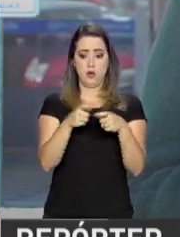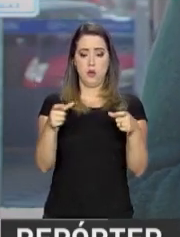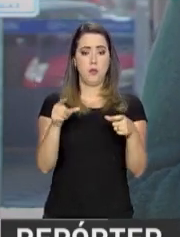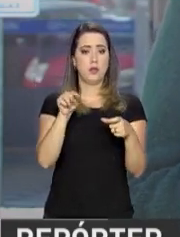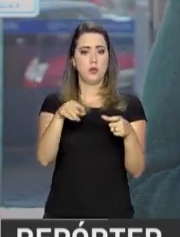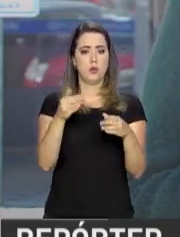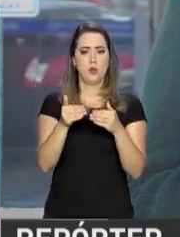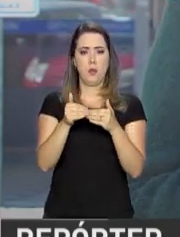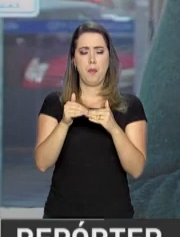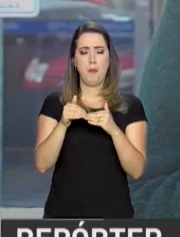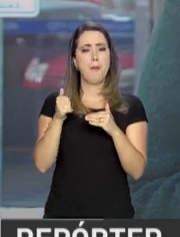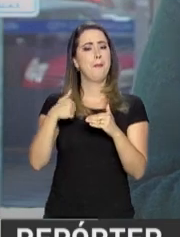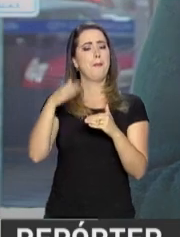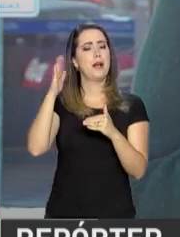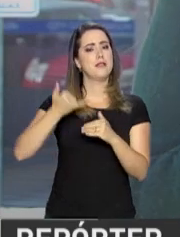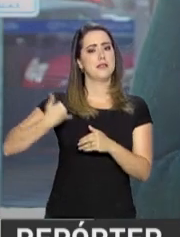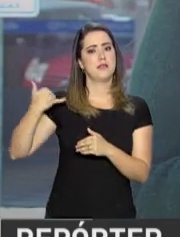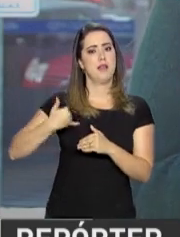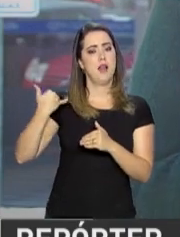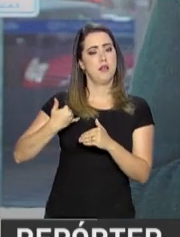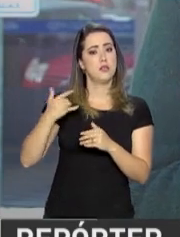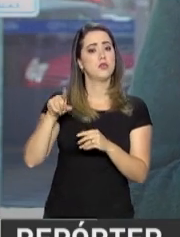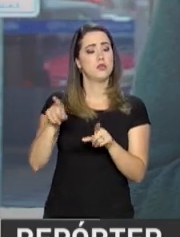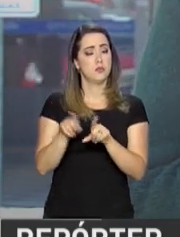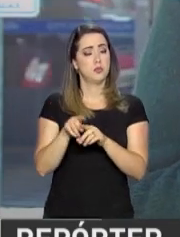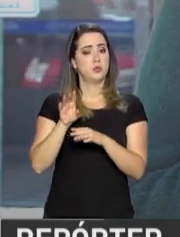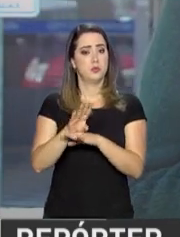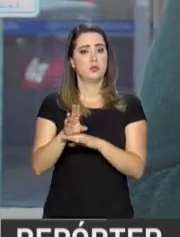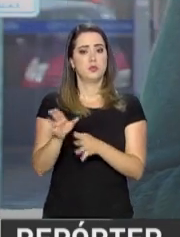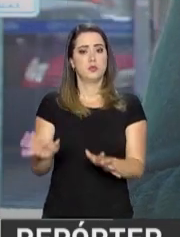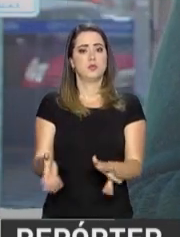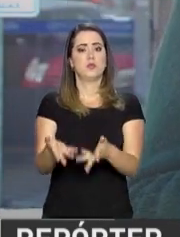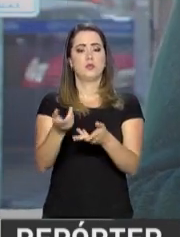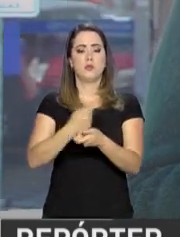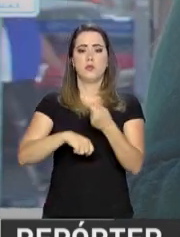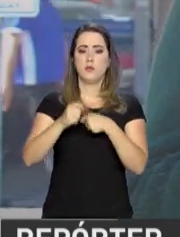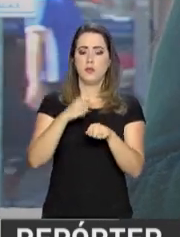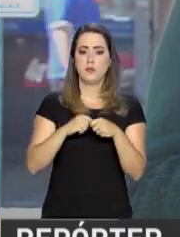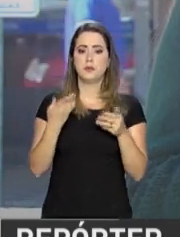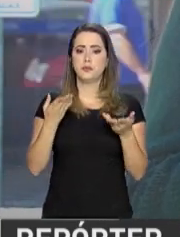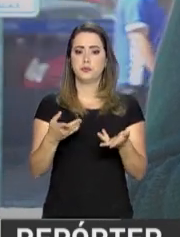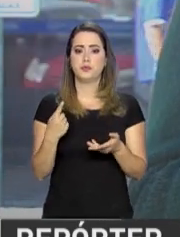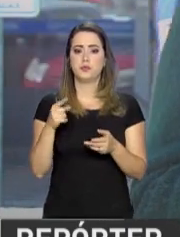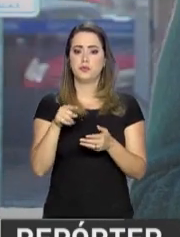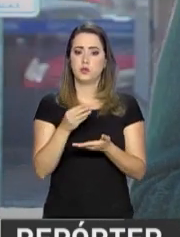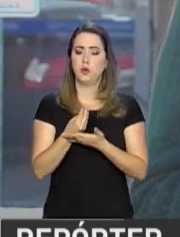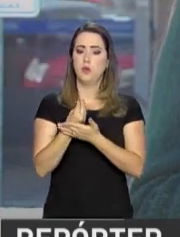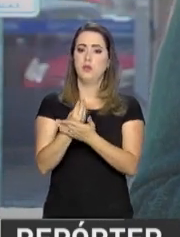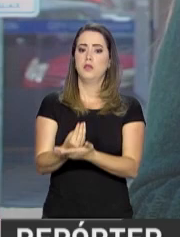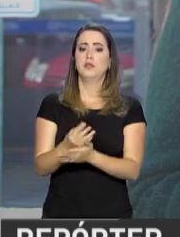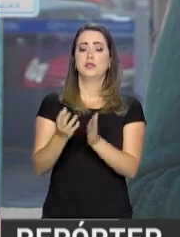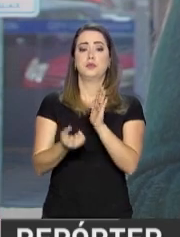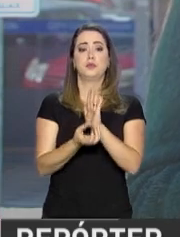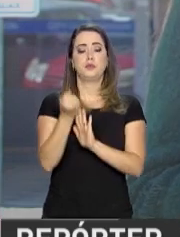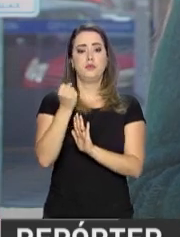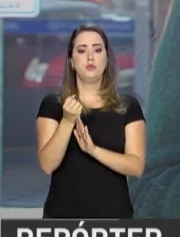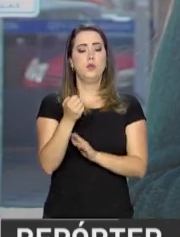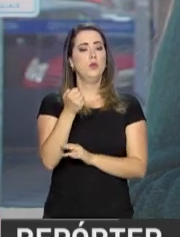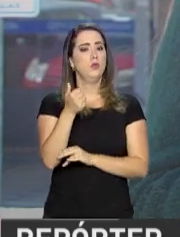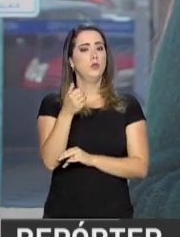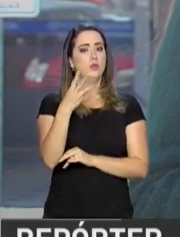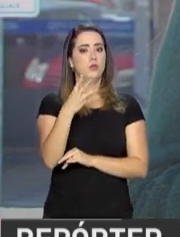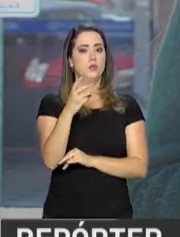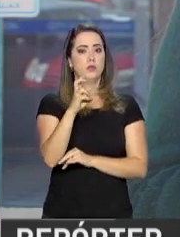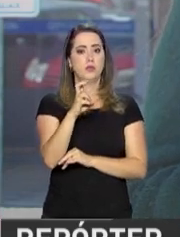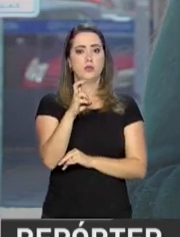de pagamentos do fundo pis/pasep também ajude aquecer a economia estão disponíveis para saques quase